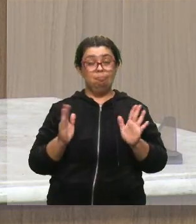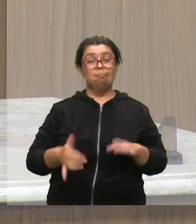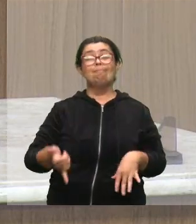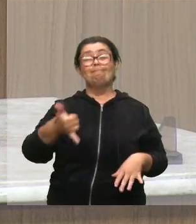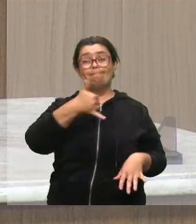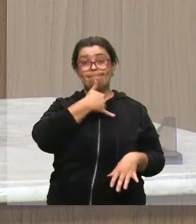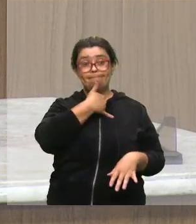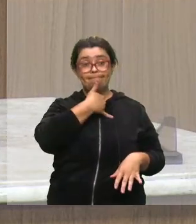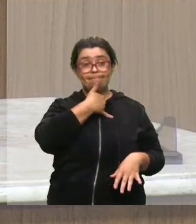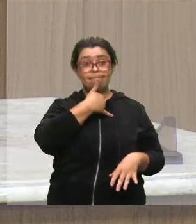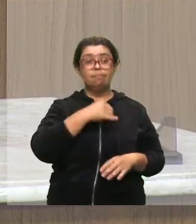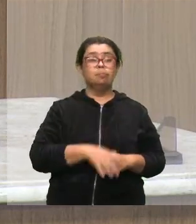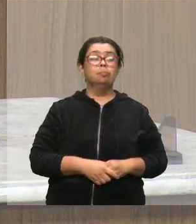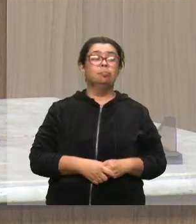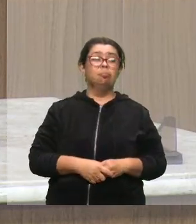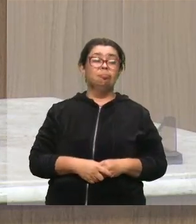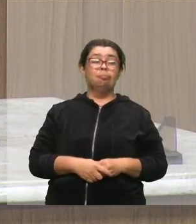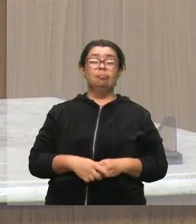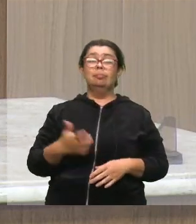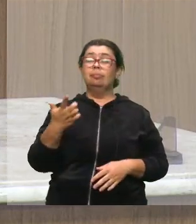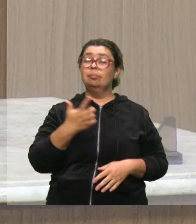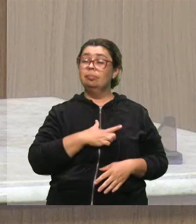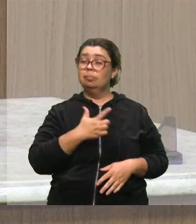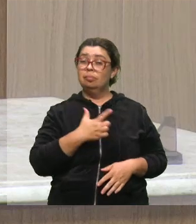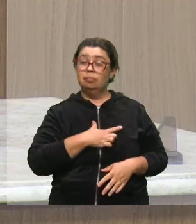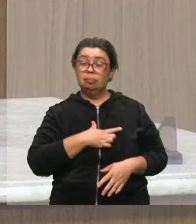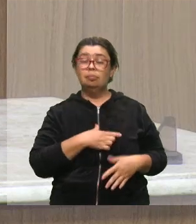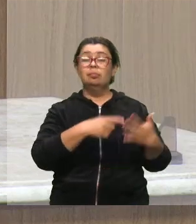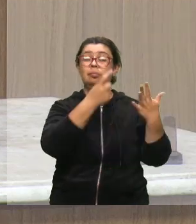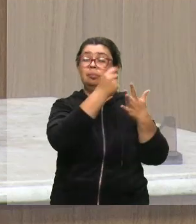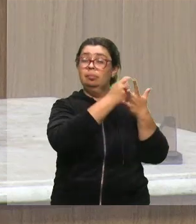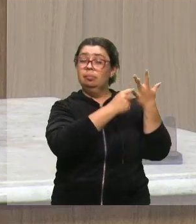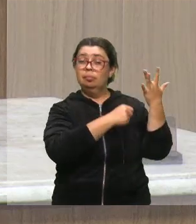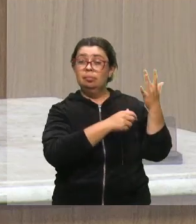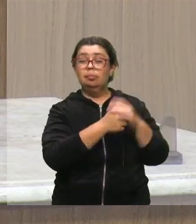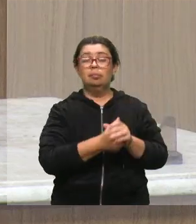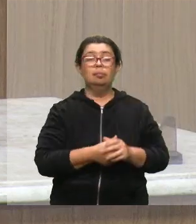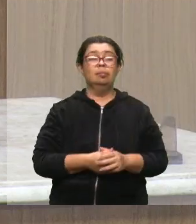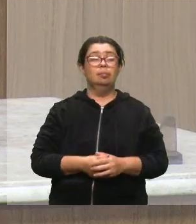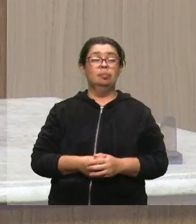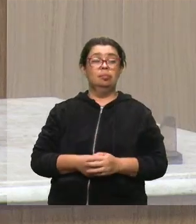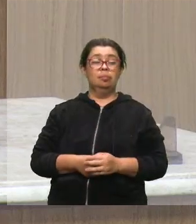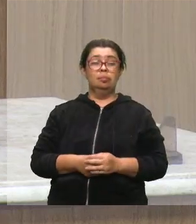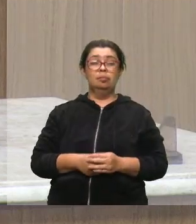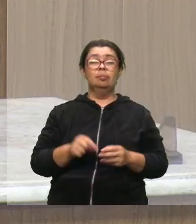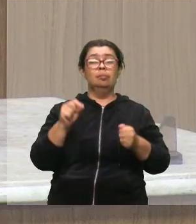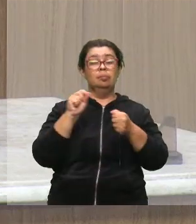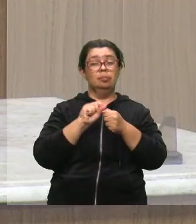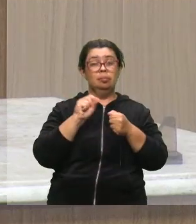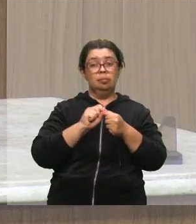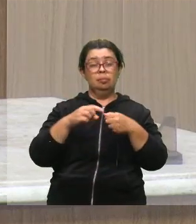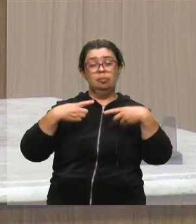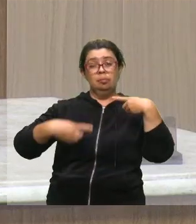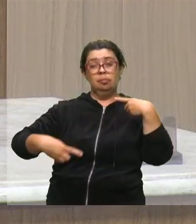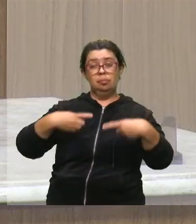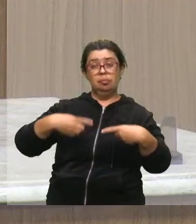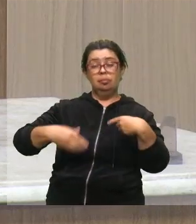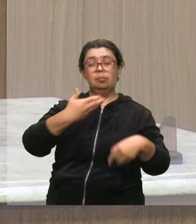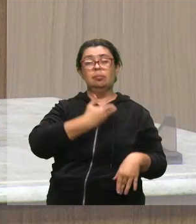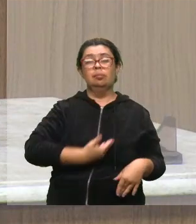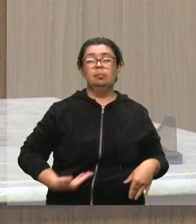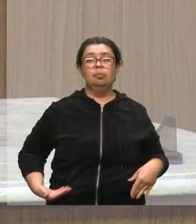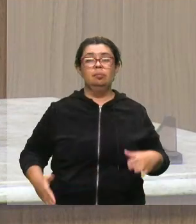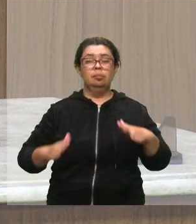infelizmente, nós temos muito pouco do orçamento da educação destinado a políticas públicas para